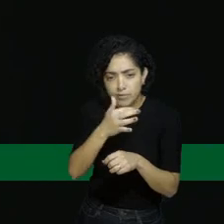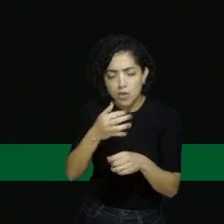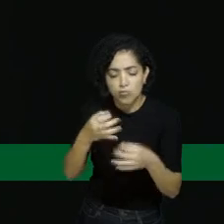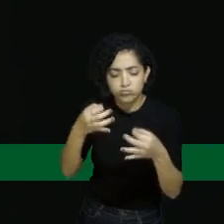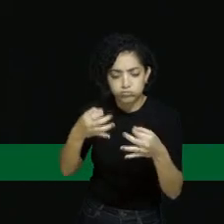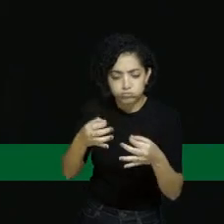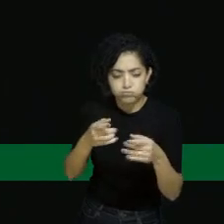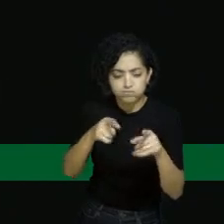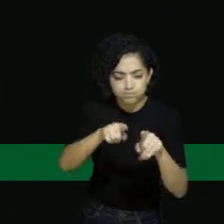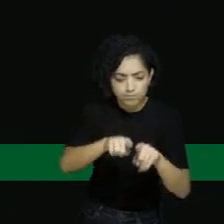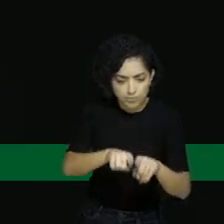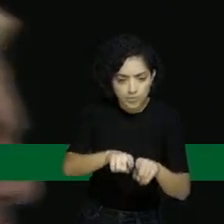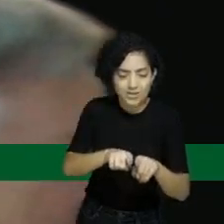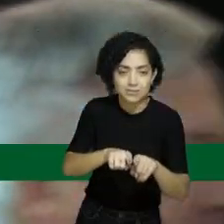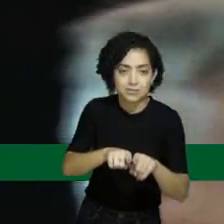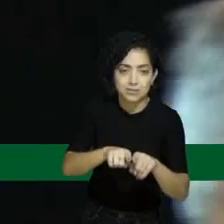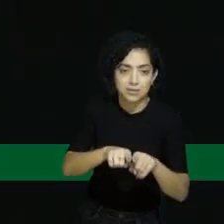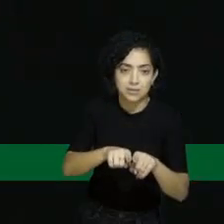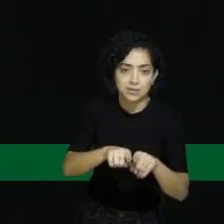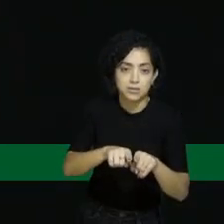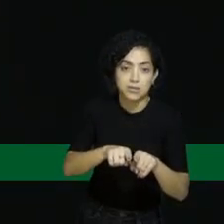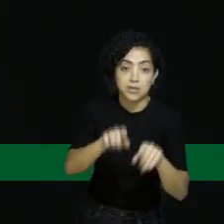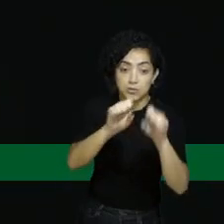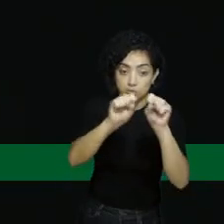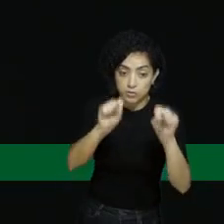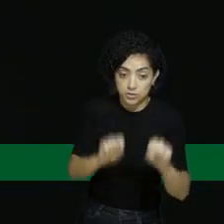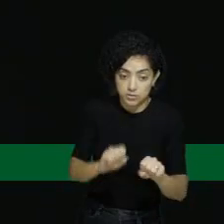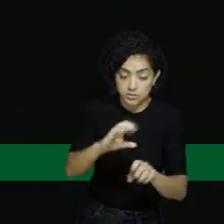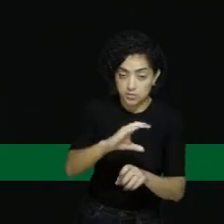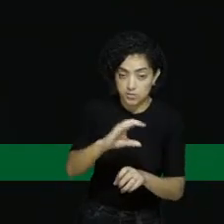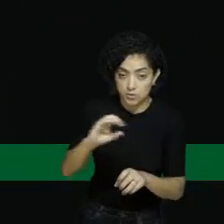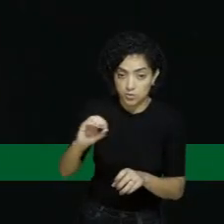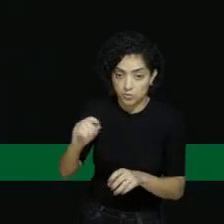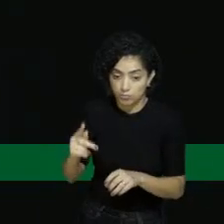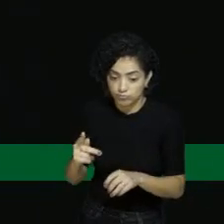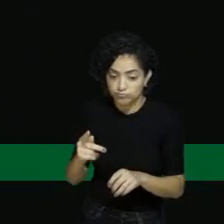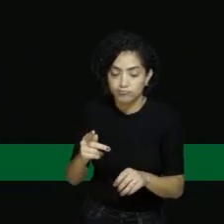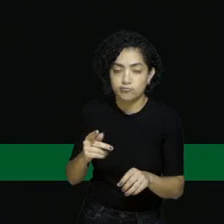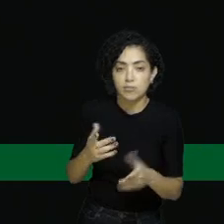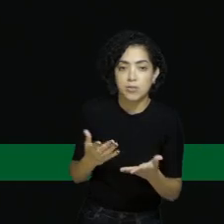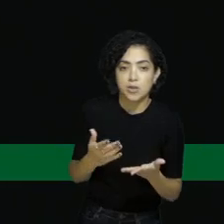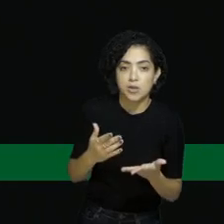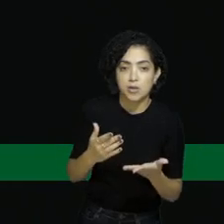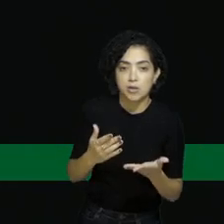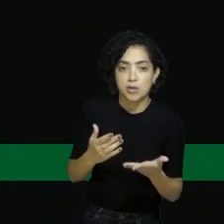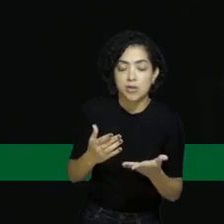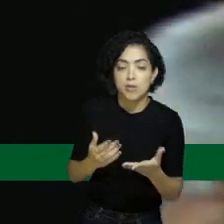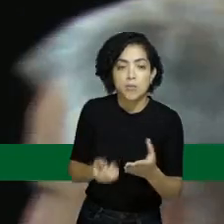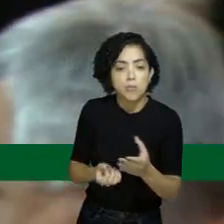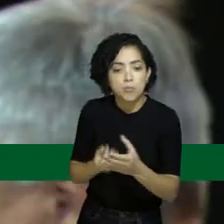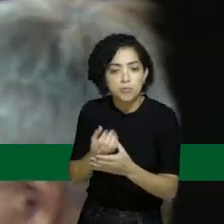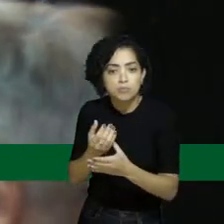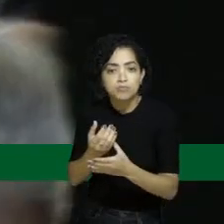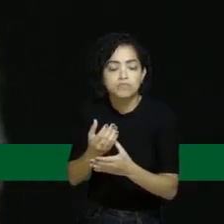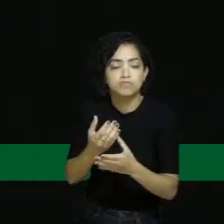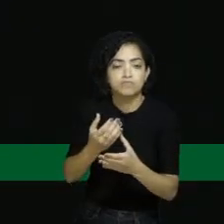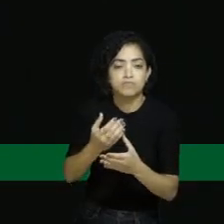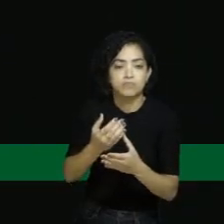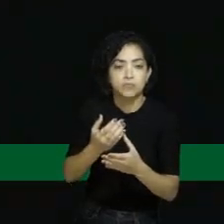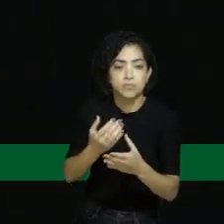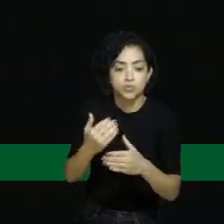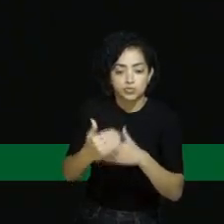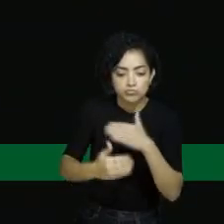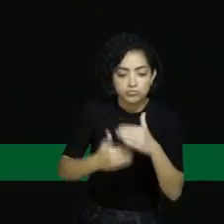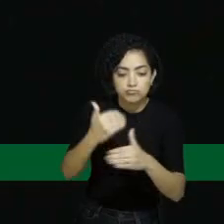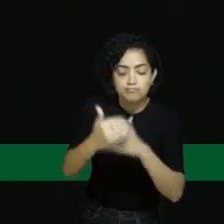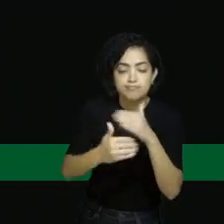aliada do sistema cooperativo, propiciando oportunidades de crescimento. Hoje, Santa Catarina tem uma lei do